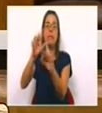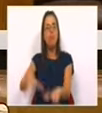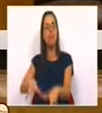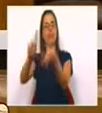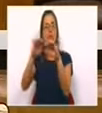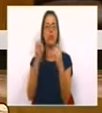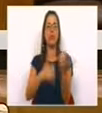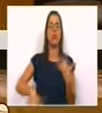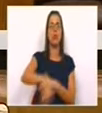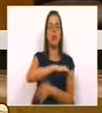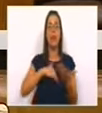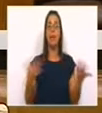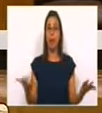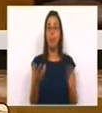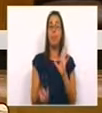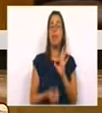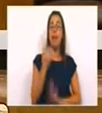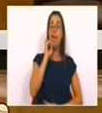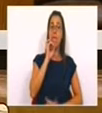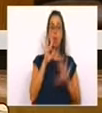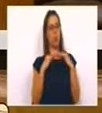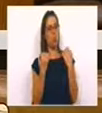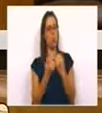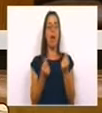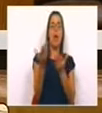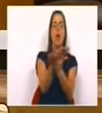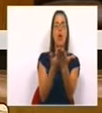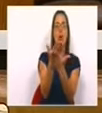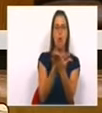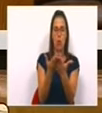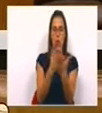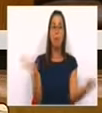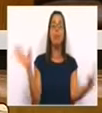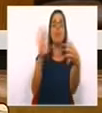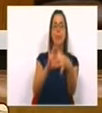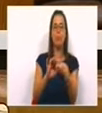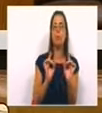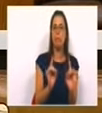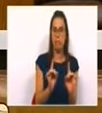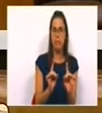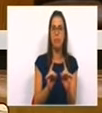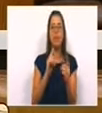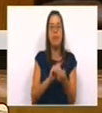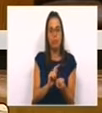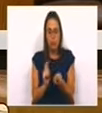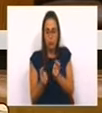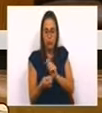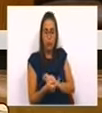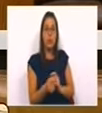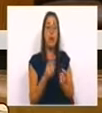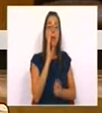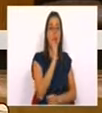desenvolvimento da sociedade. Criar valor social e económico corresponde exatamente em transformar os